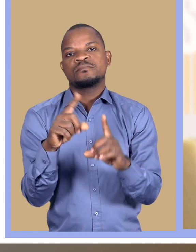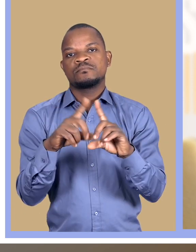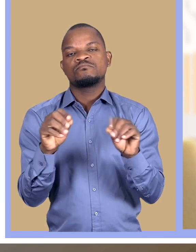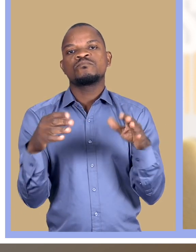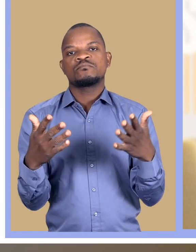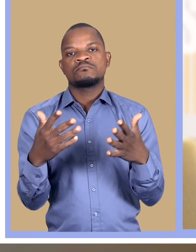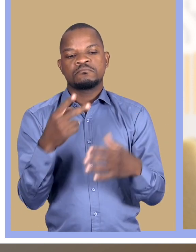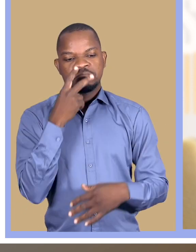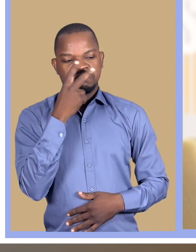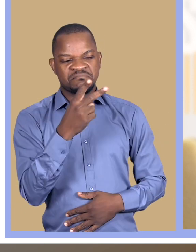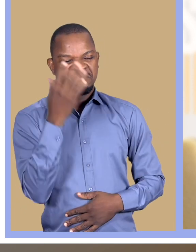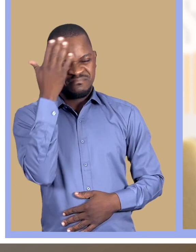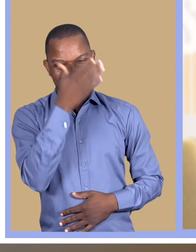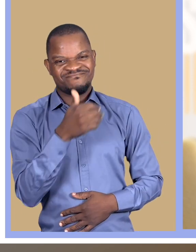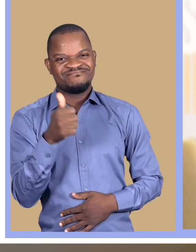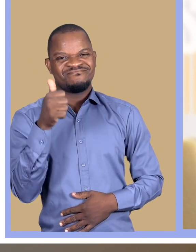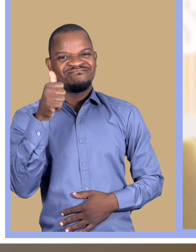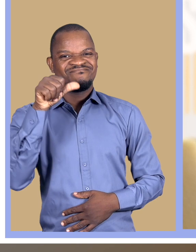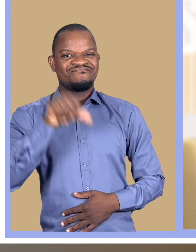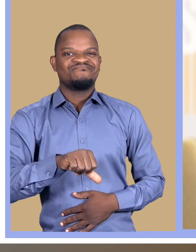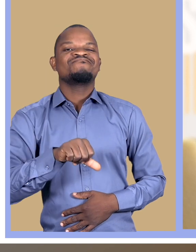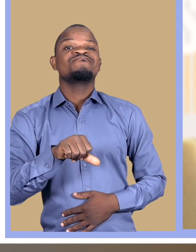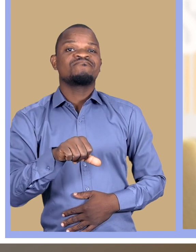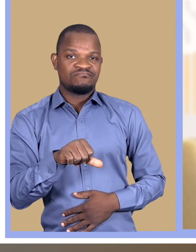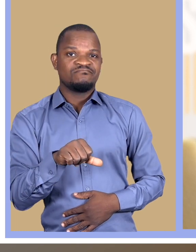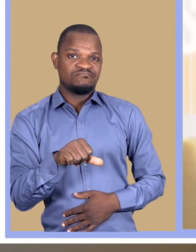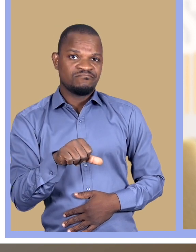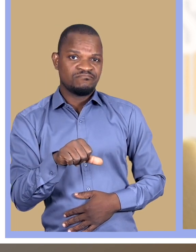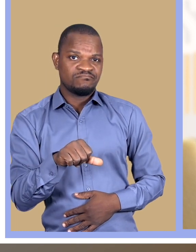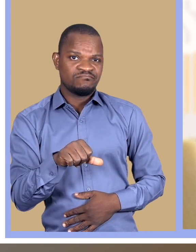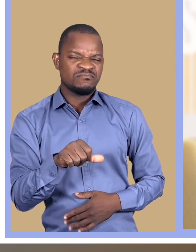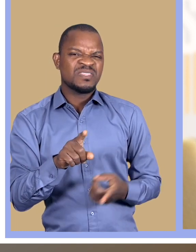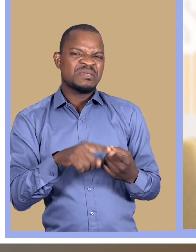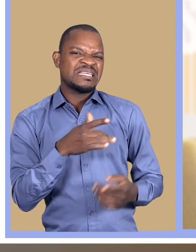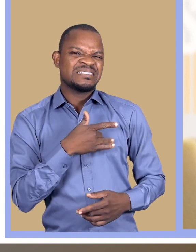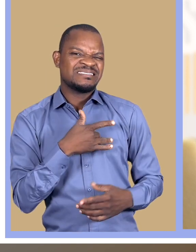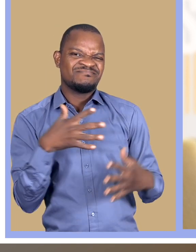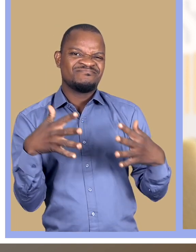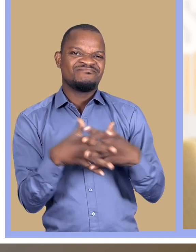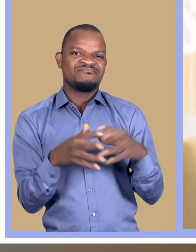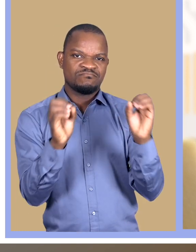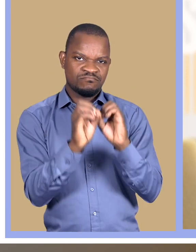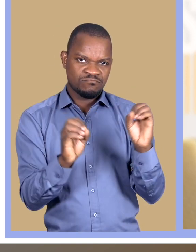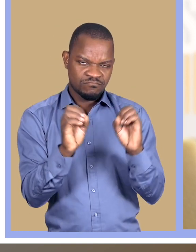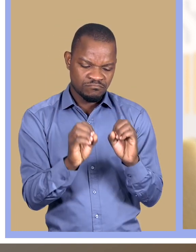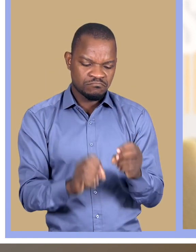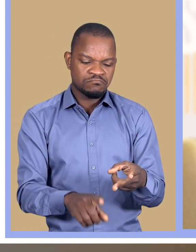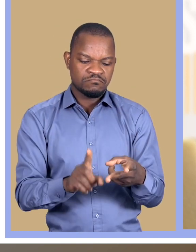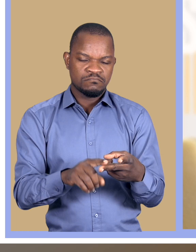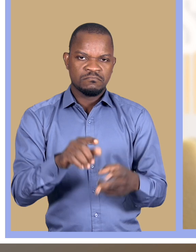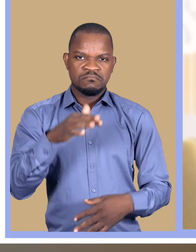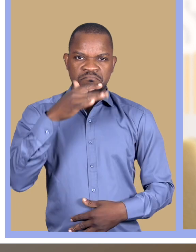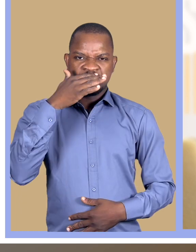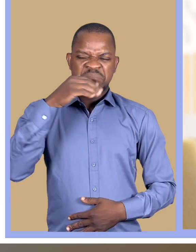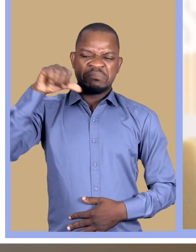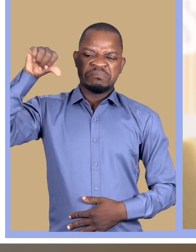primeiro, visualmente, aquele amontoado de lixo que nos cria uma sensação muito negativa, o cheiro que depois também